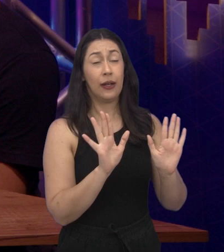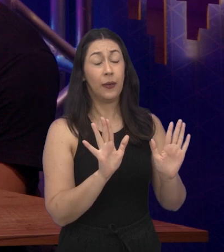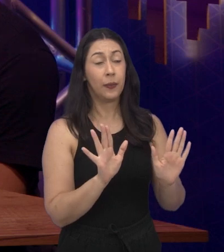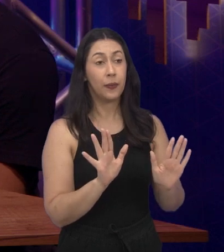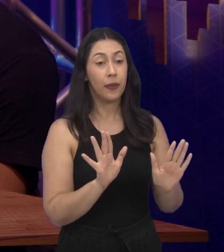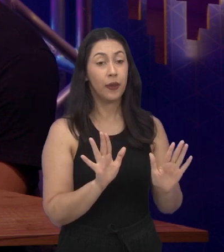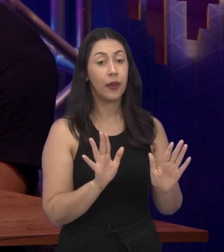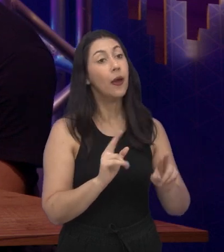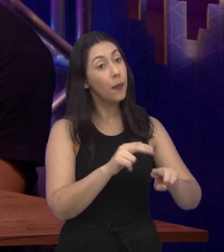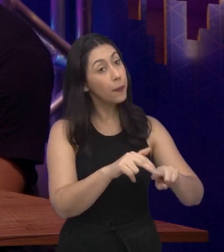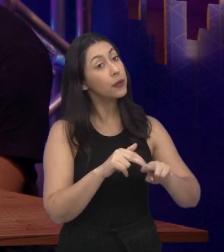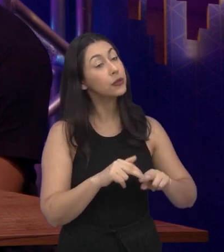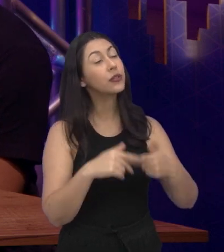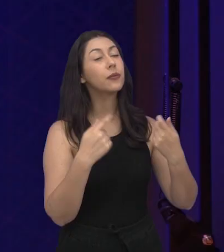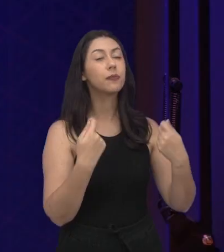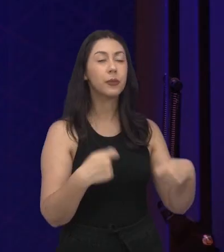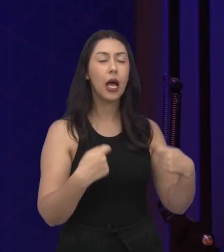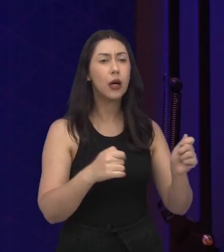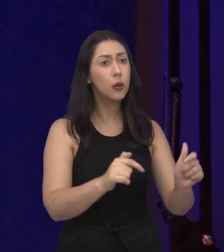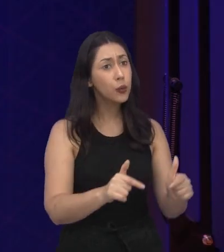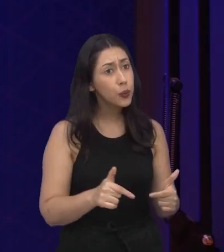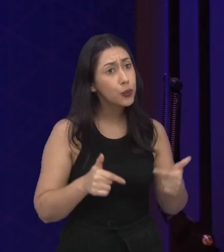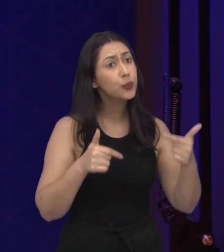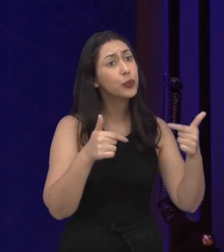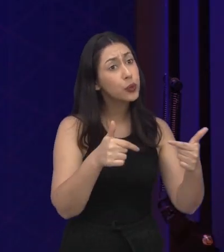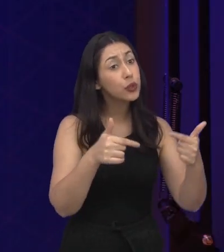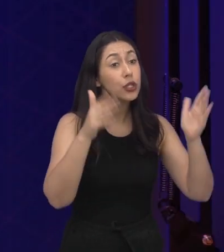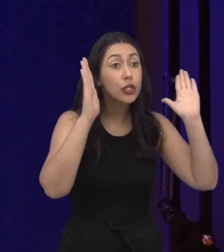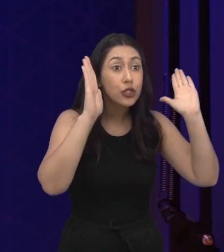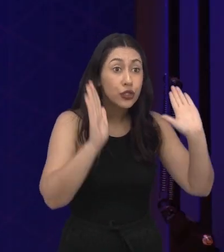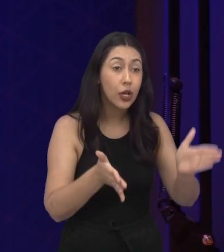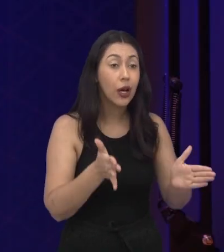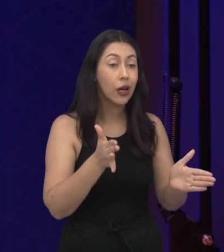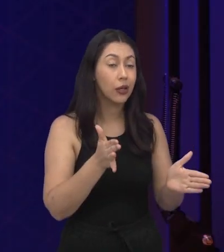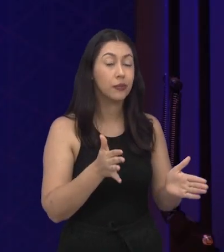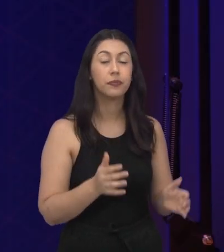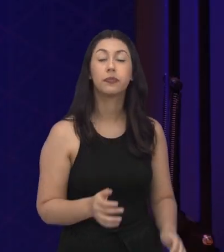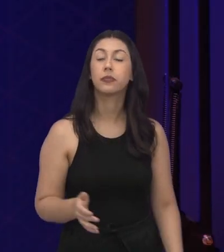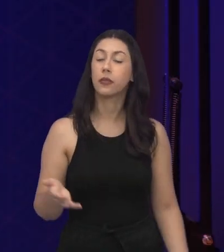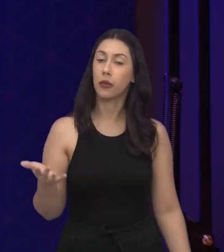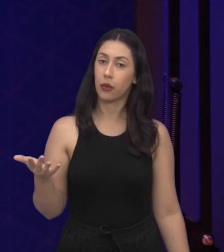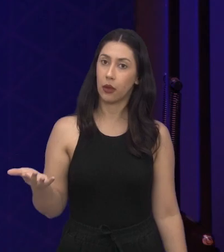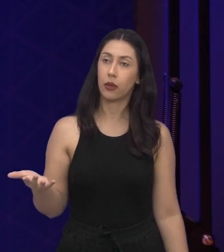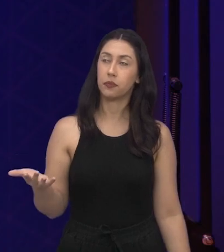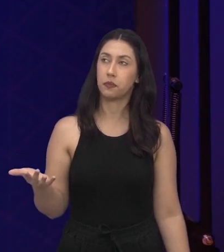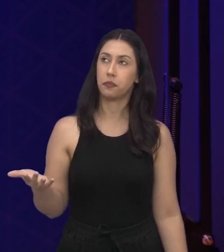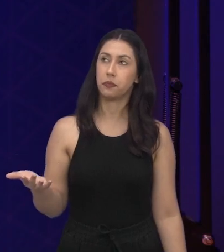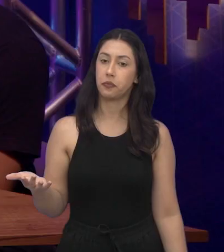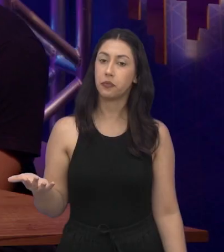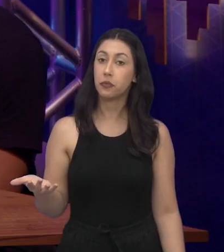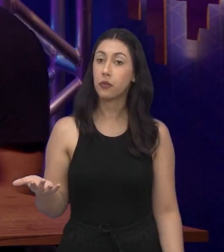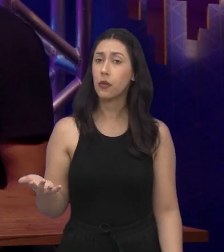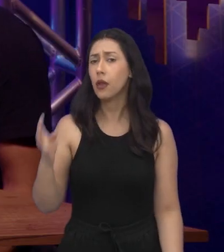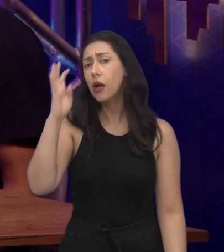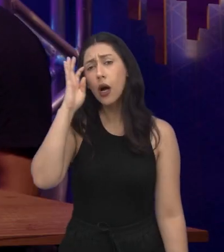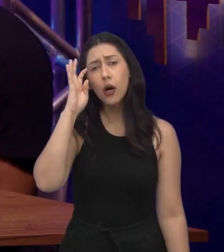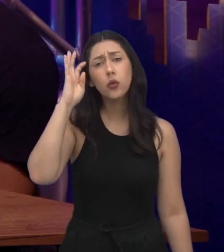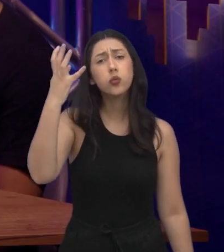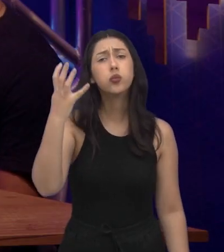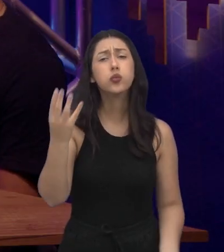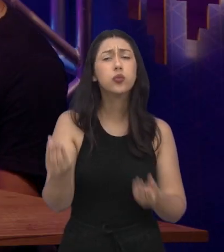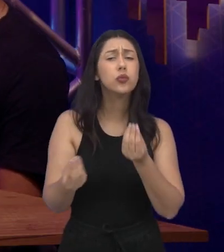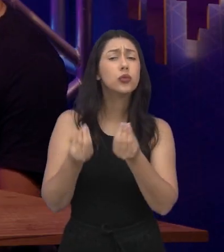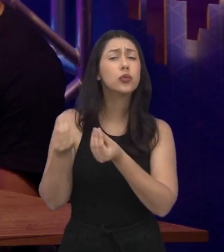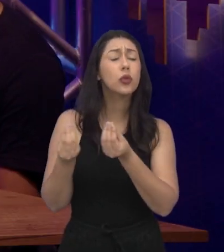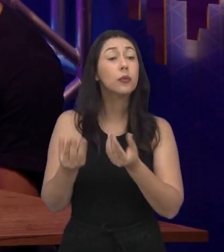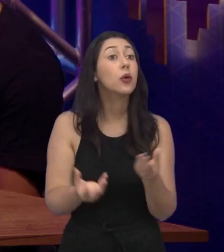não aconteça isso. É por isso que a gente precisa agir e precisa ser agora, né? E assim, como resolver